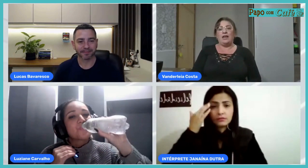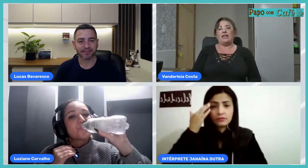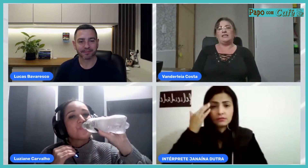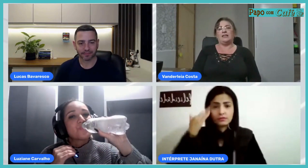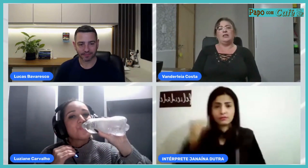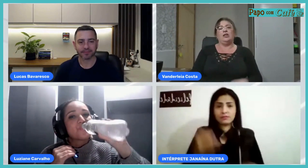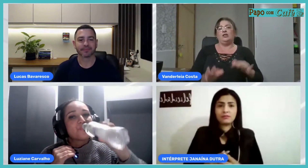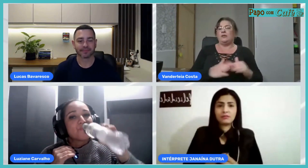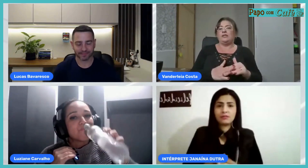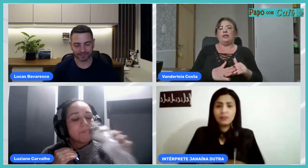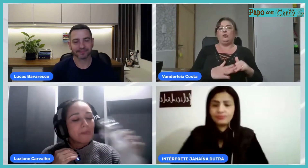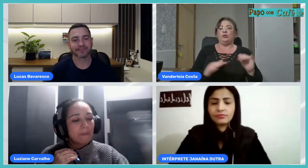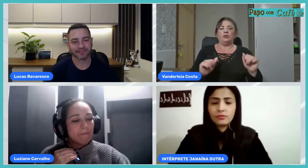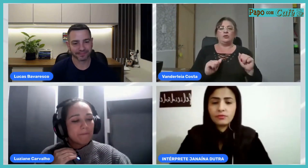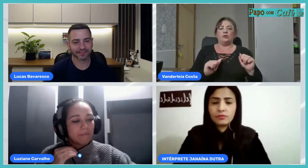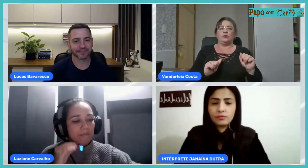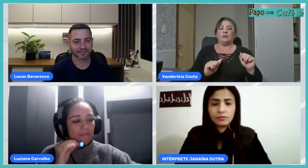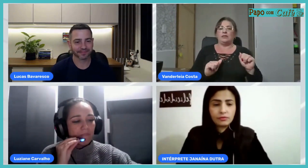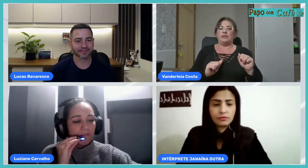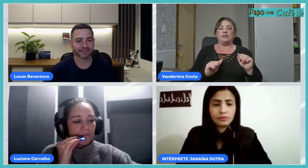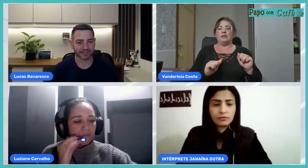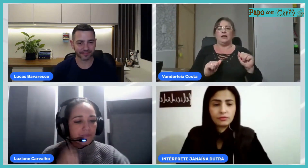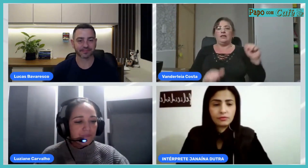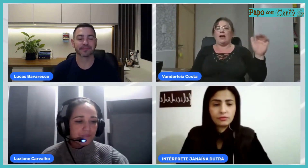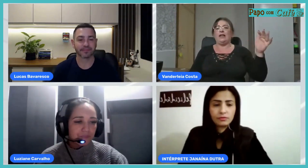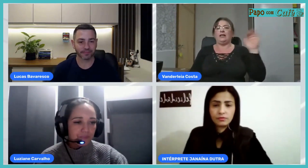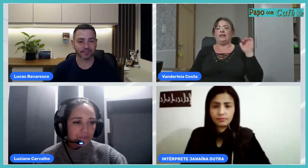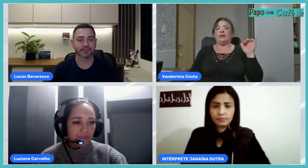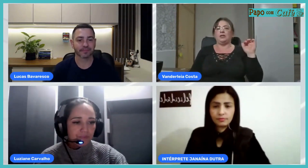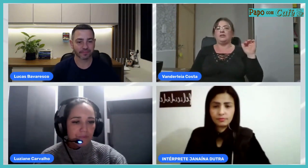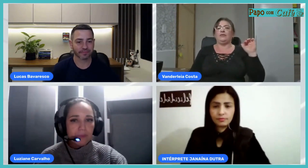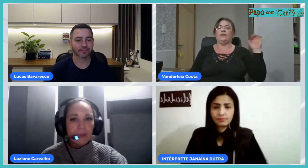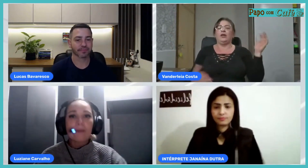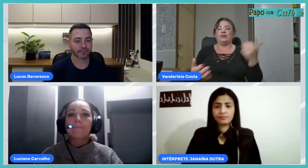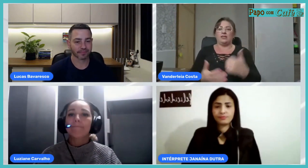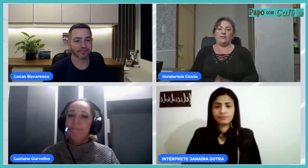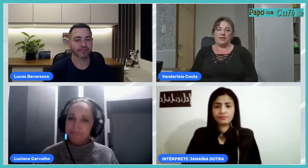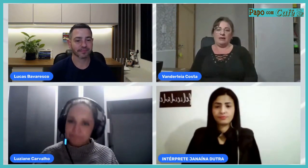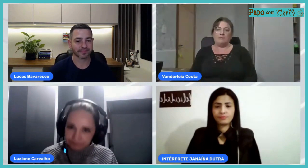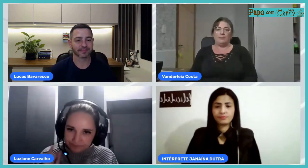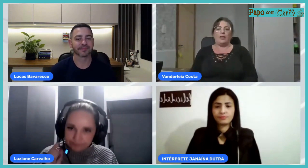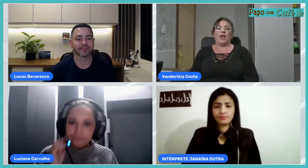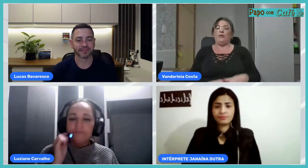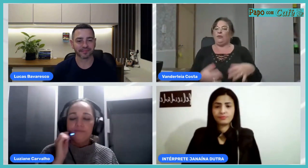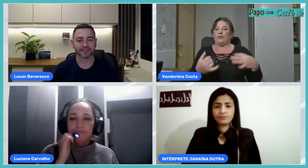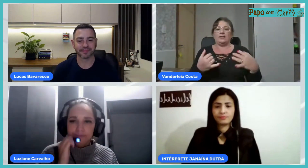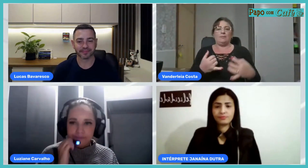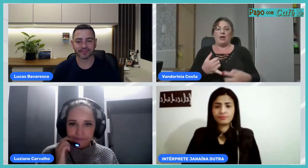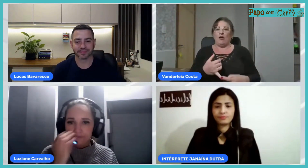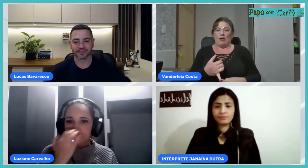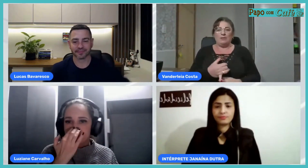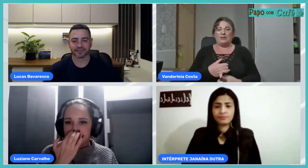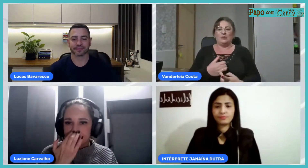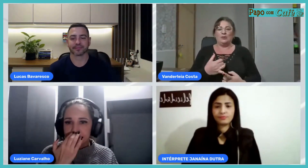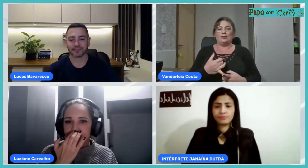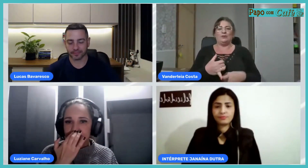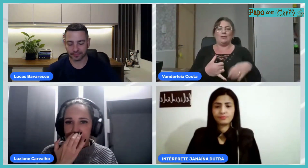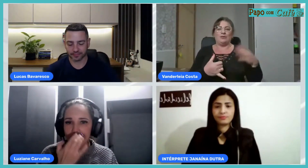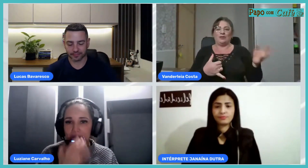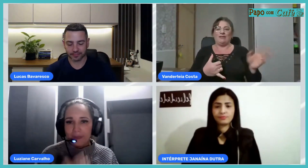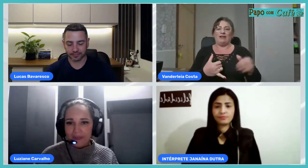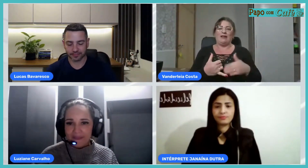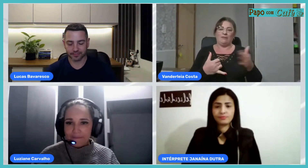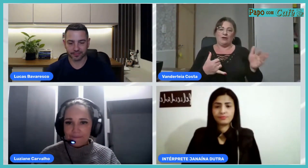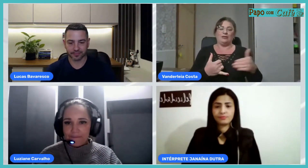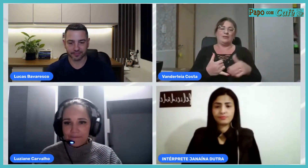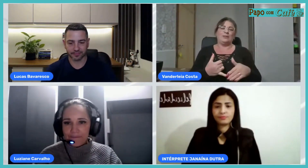torna referência. Tipo assim, tudo que o surdo precisa, ele vai, tem intérprete lá no CFC, vou lá no CFC. Eu fui fazer BO para surdo um